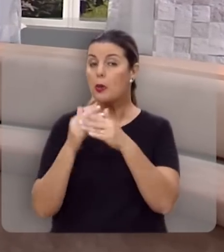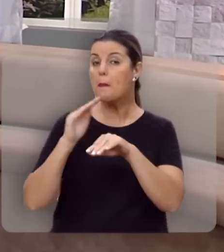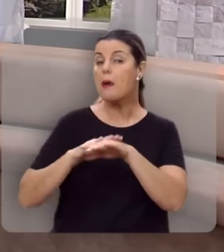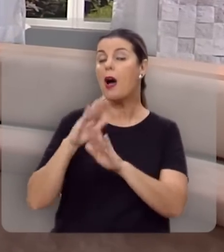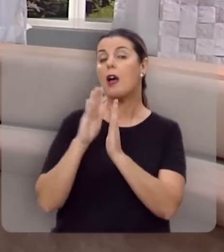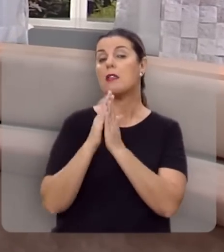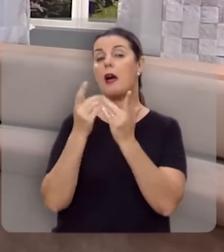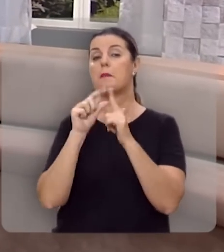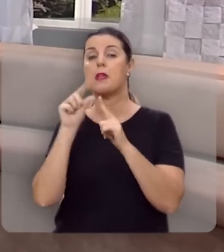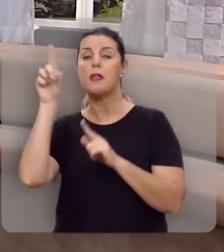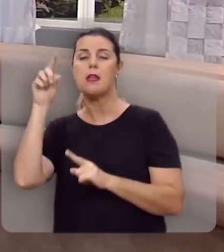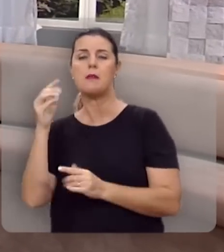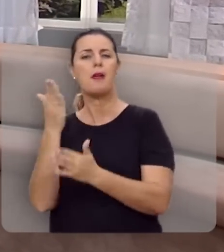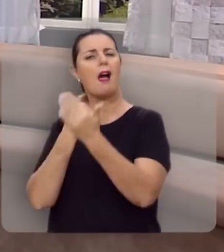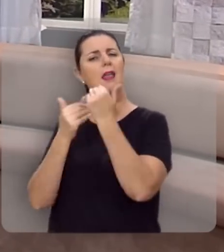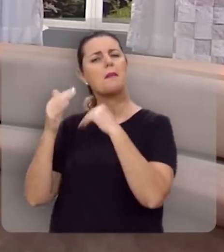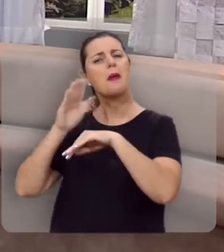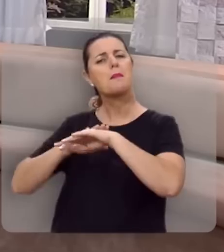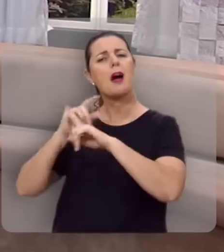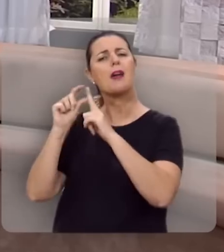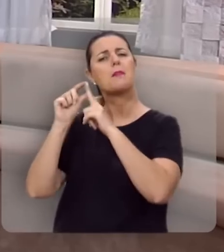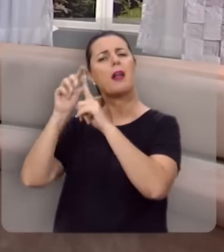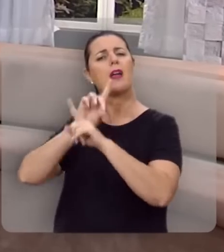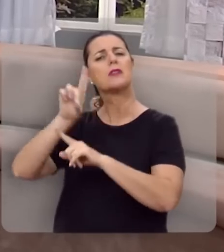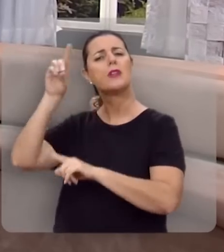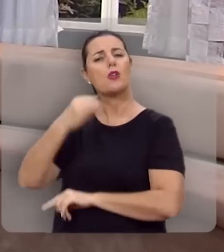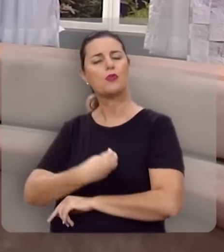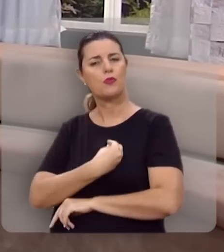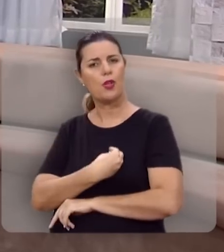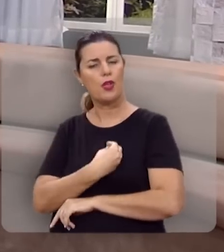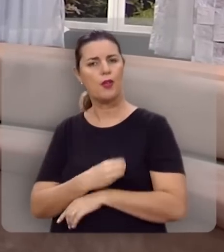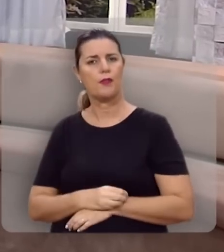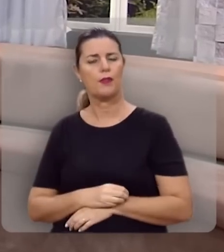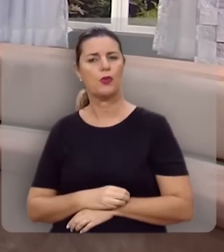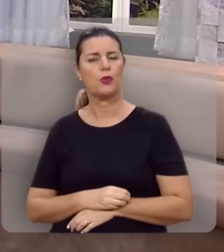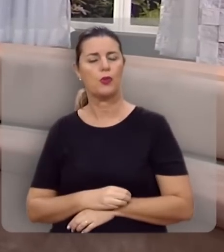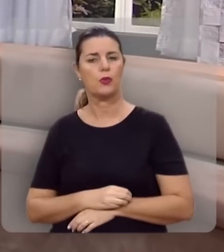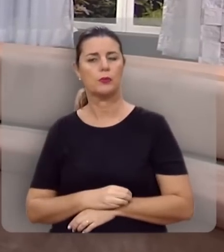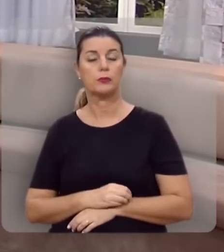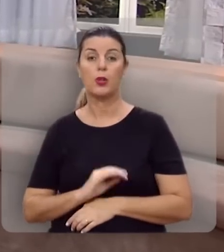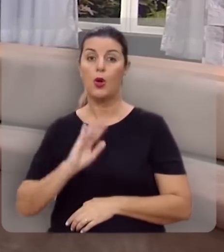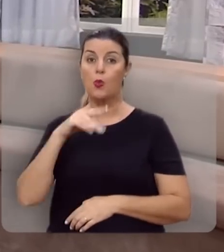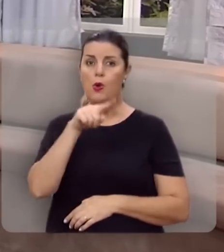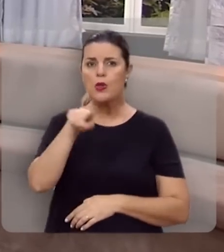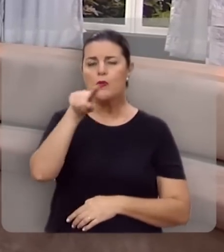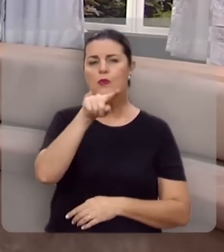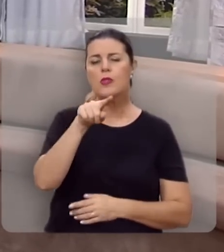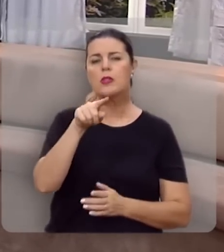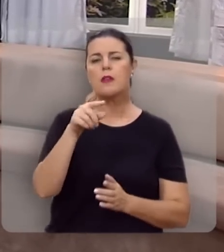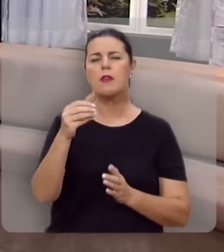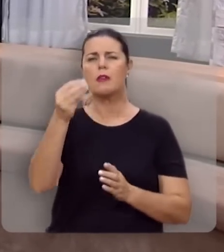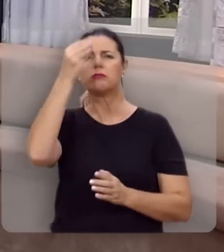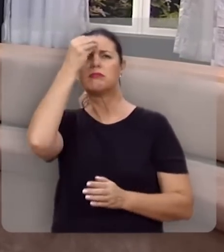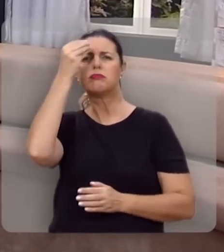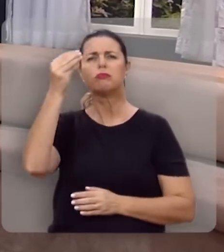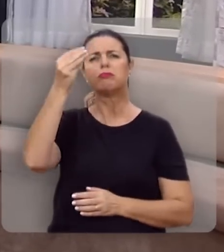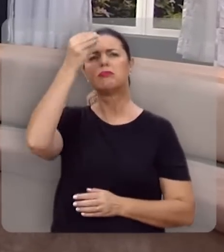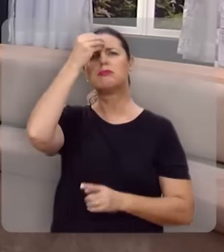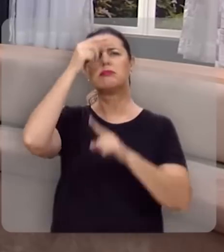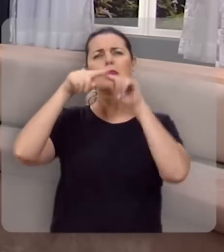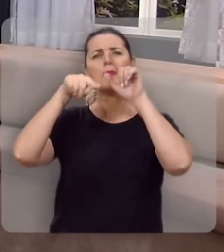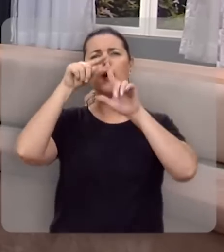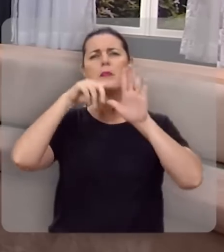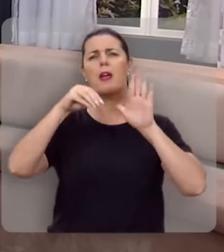Bíblia. Alimente-se mais com a palavra do Deus vivo. Na medida em que você for colocando a palavra,